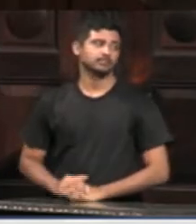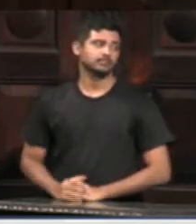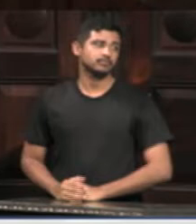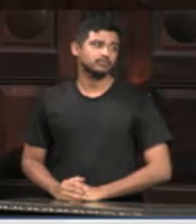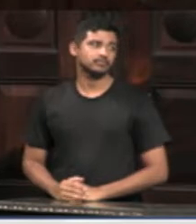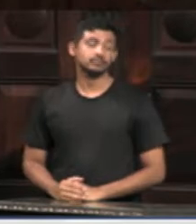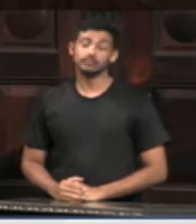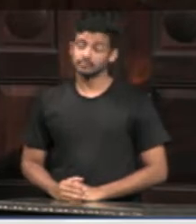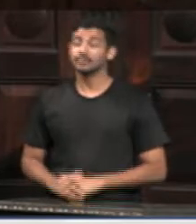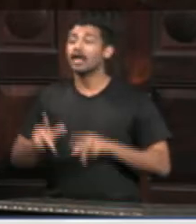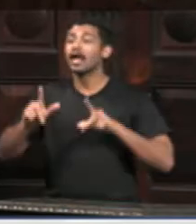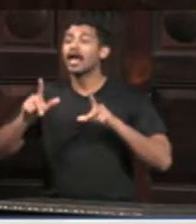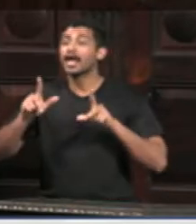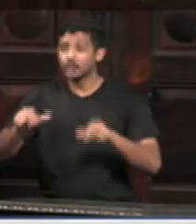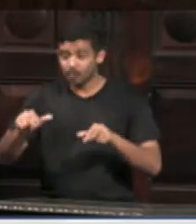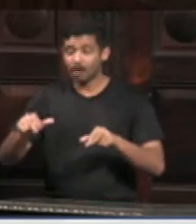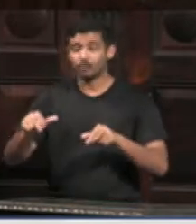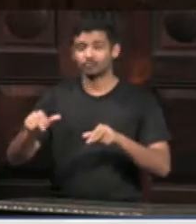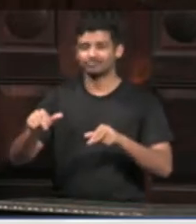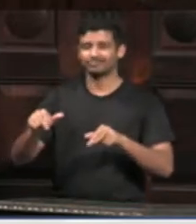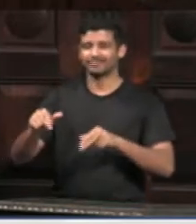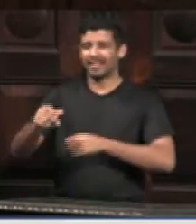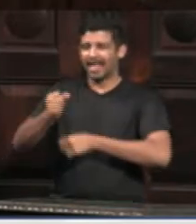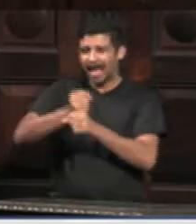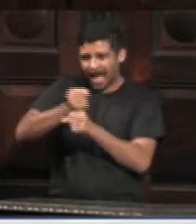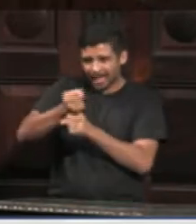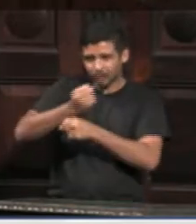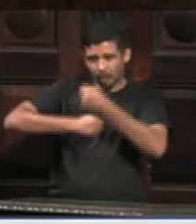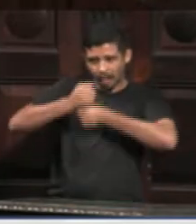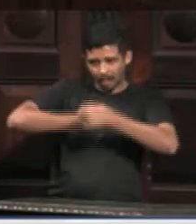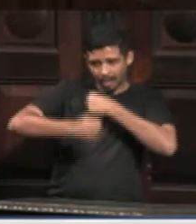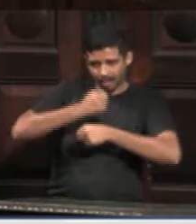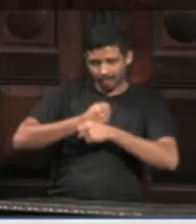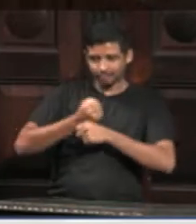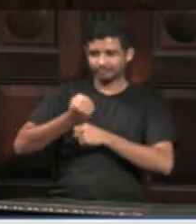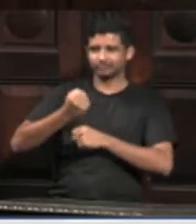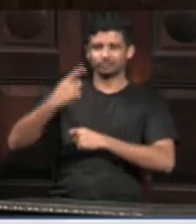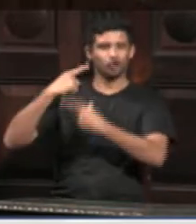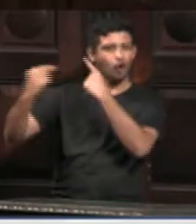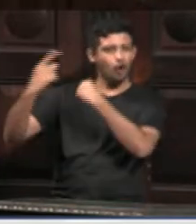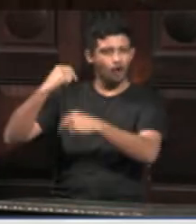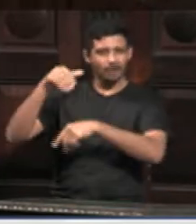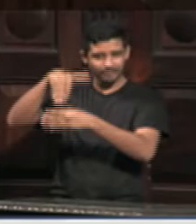últimos 4 mandatos que aqui estou,